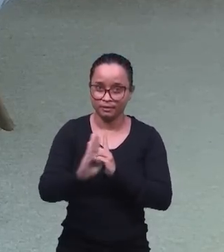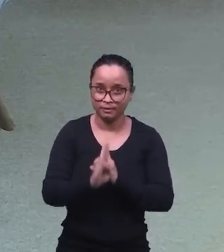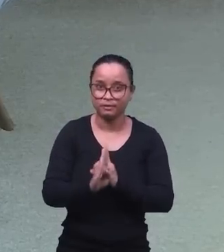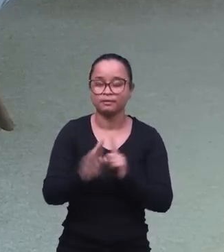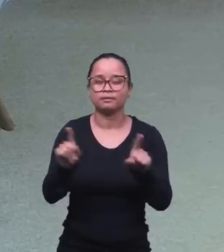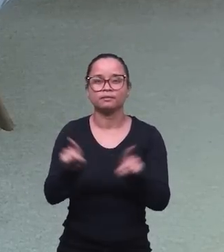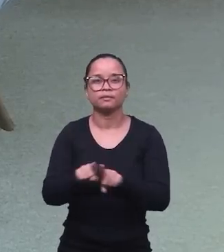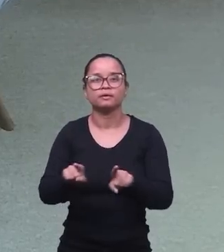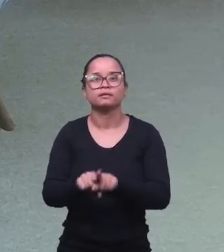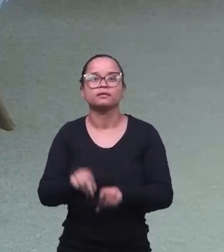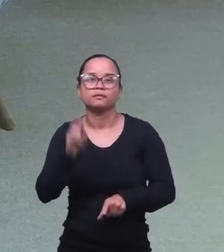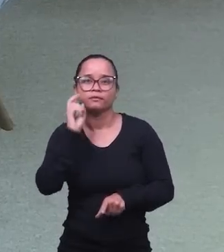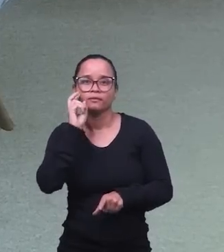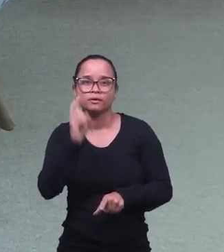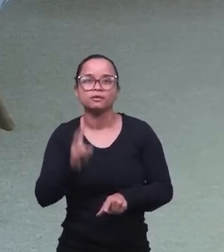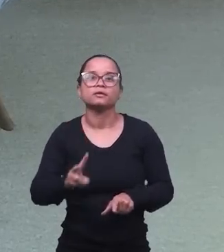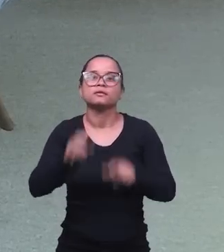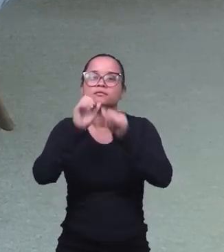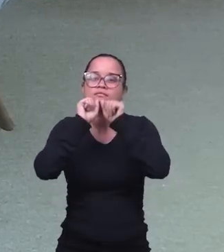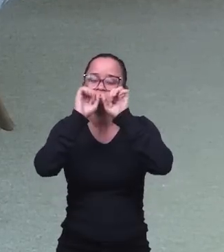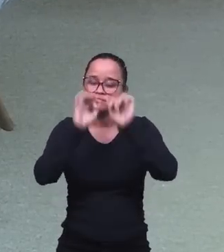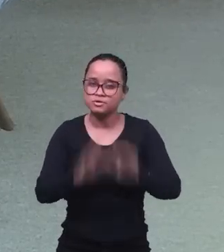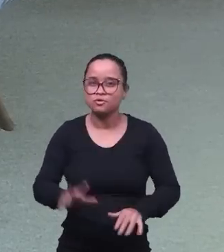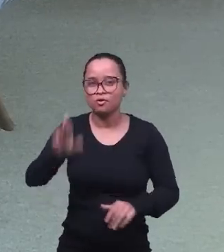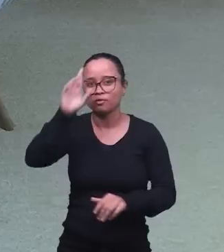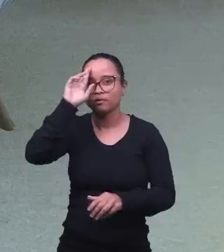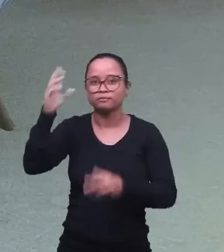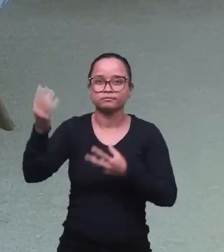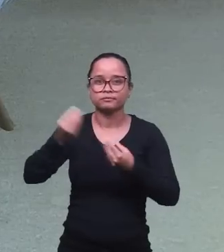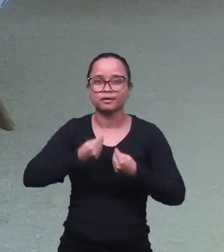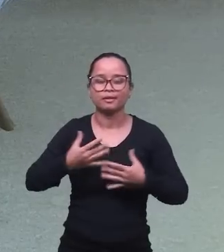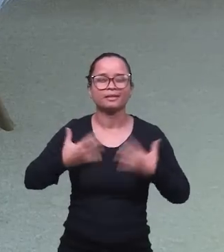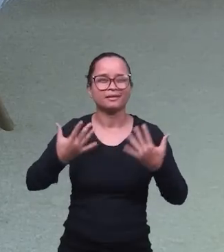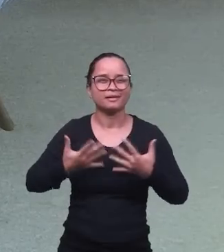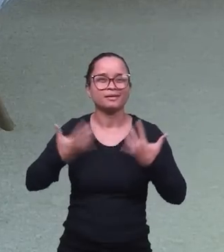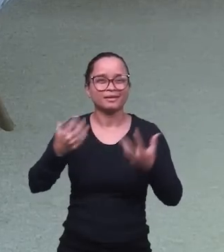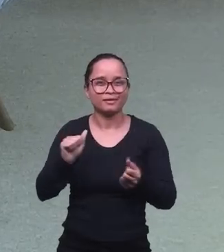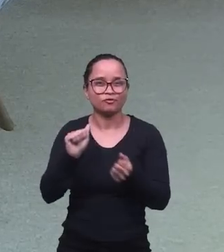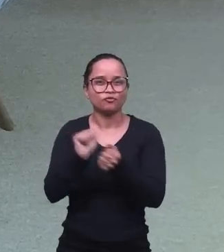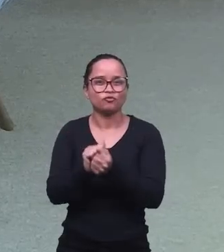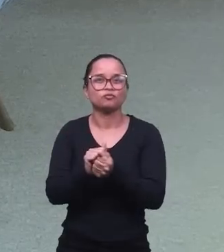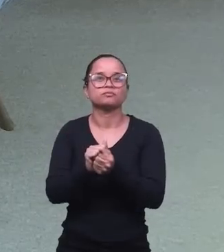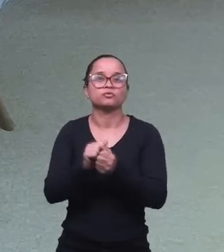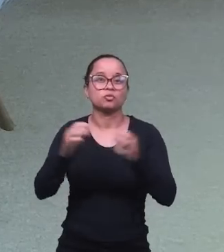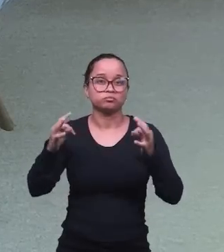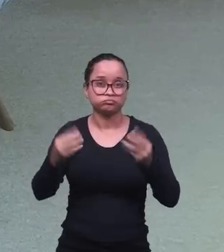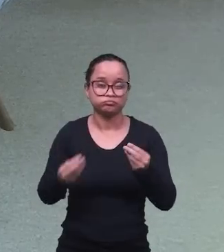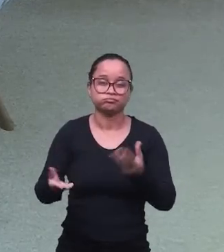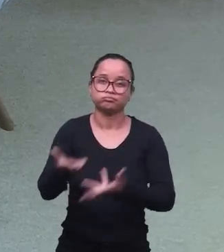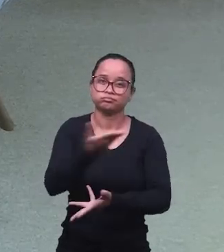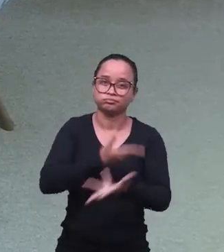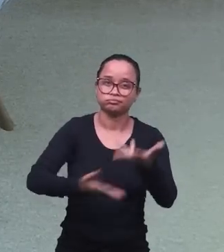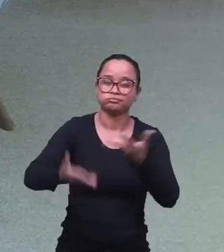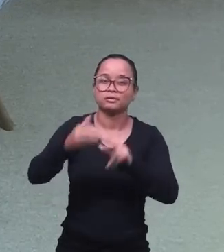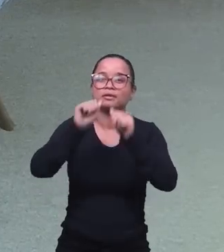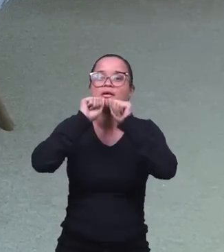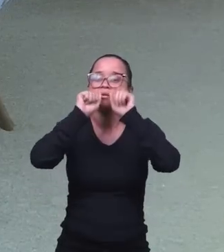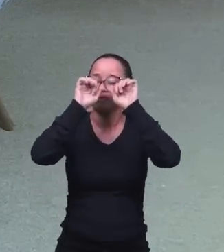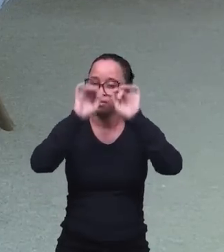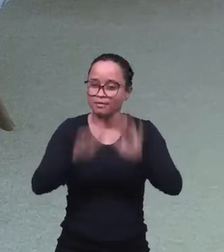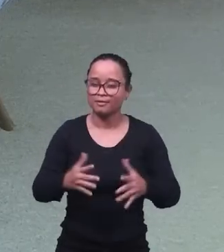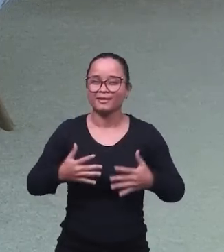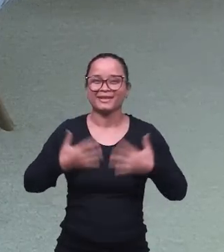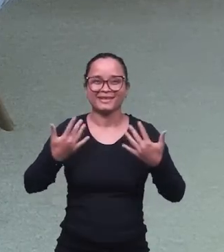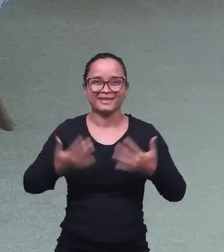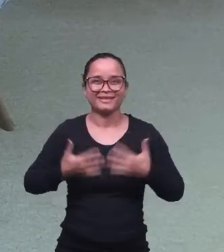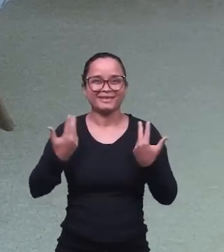visto frutos que o Senhor tem nos dado nesta última hora. Nos alegramos de estar juntos com todos aqui, né, compartilhando dessa mesma bênção,